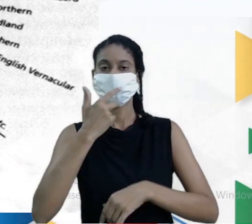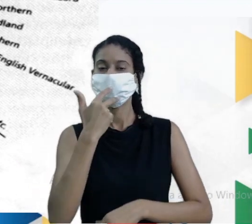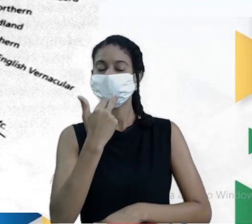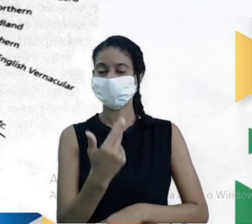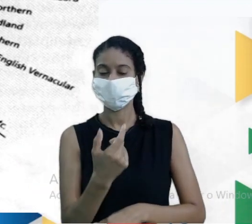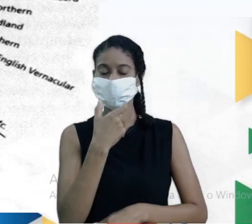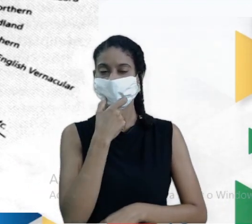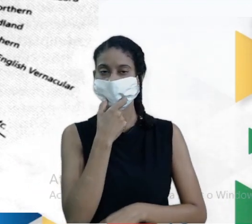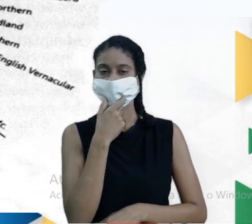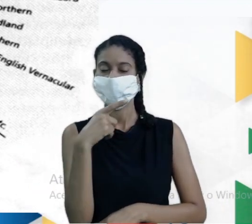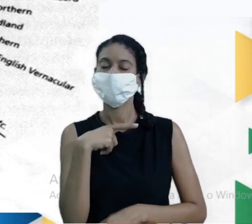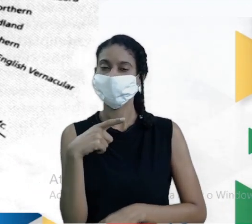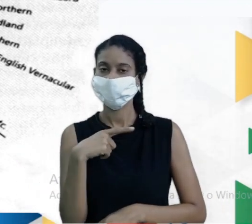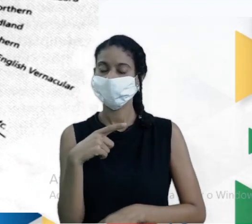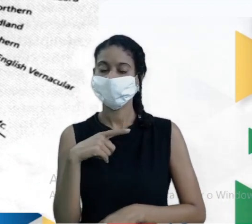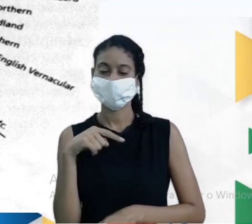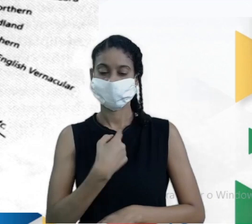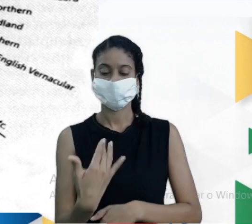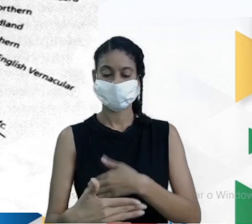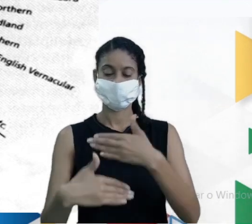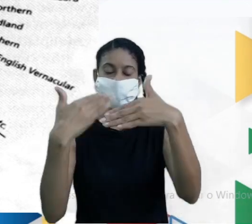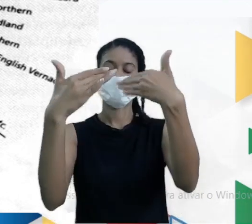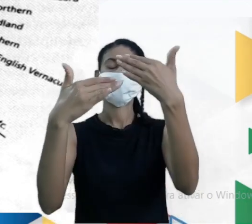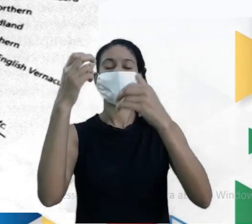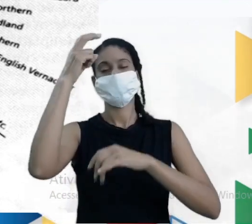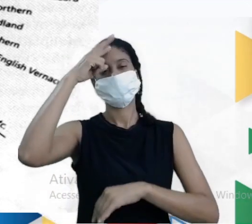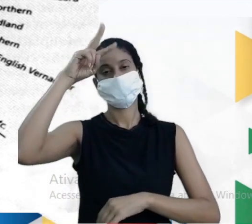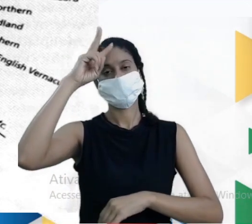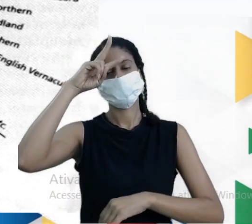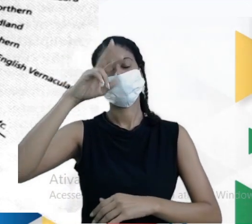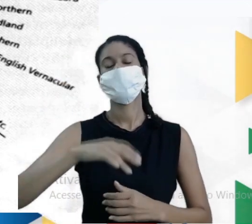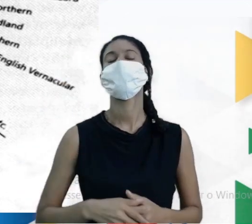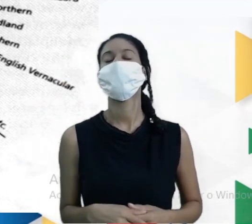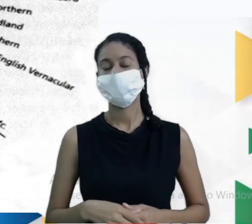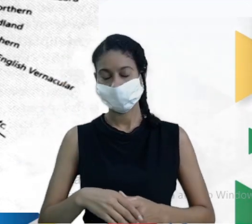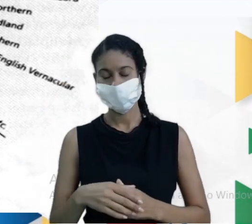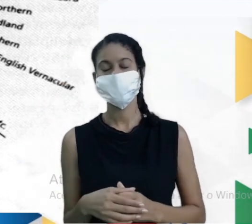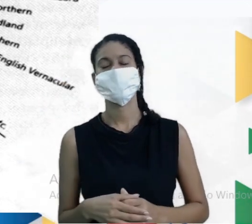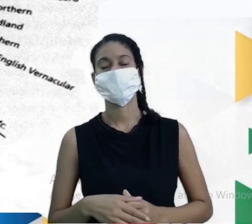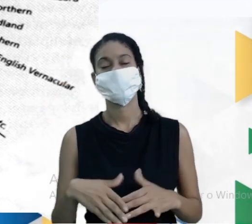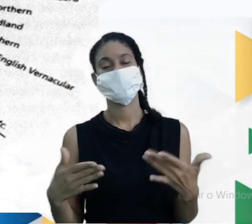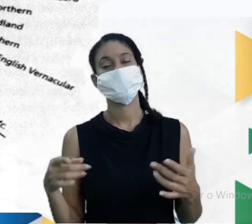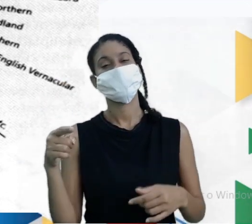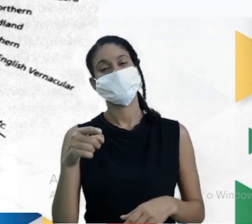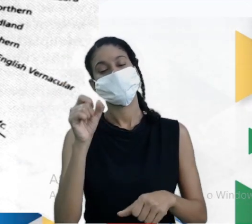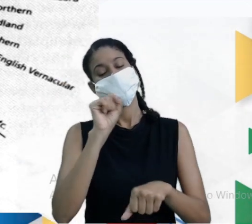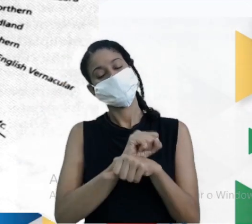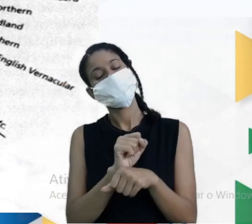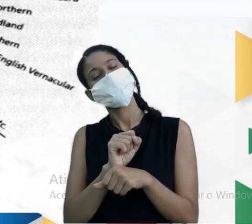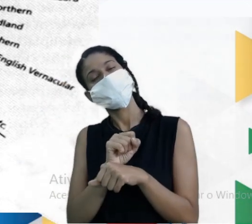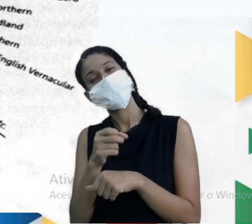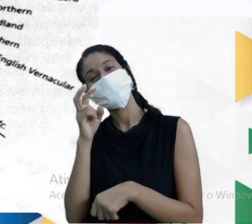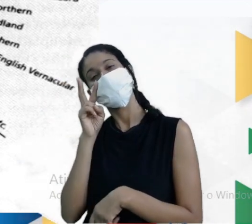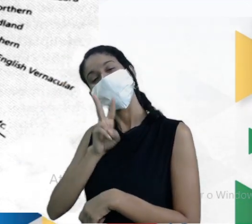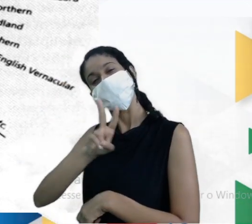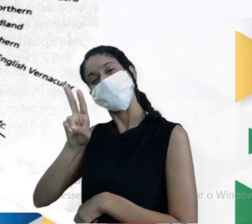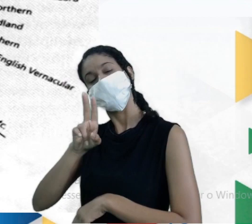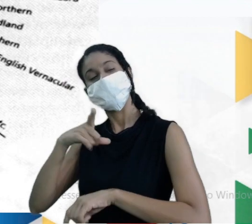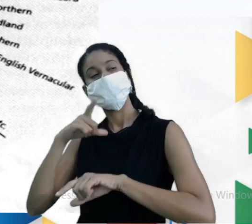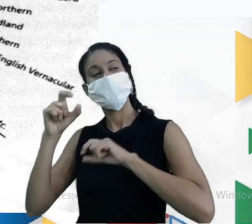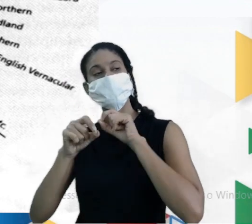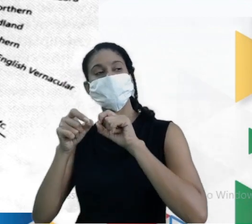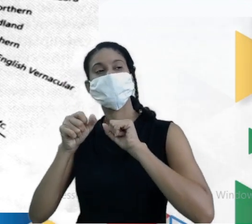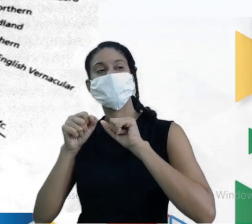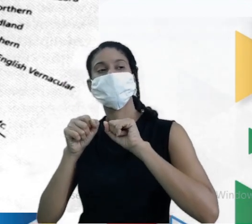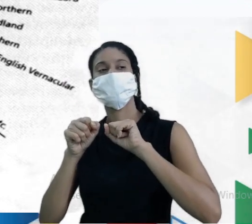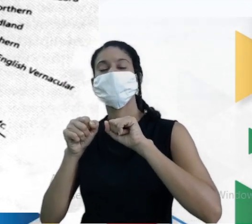que o inglês ocupou nesse nosso processo histórico. né? Então, se você parar para ver aí, você vai ter o